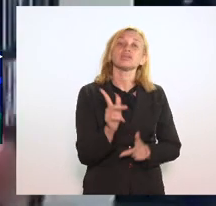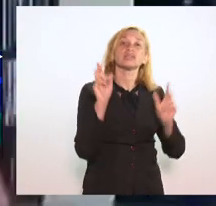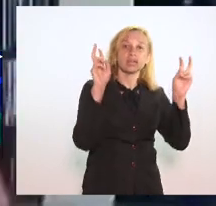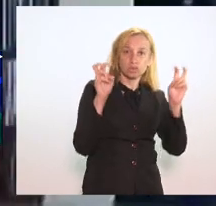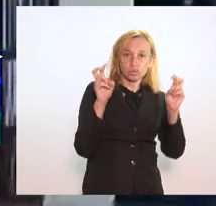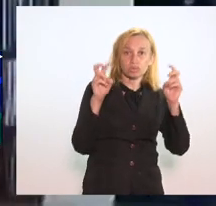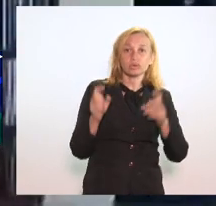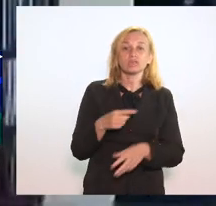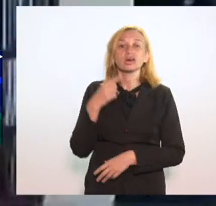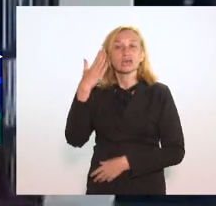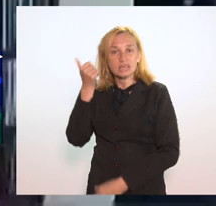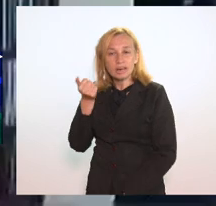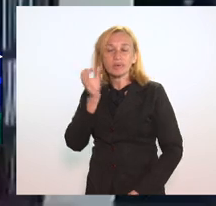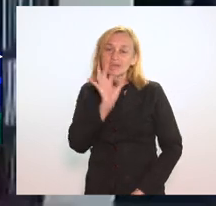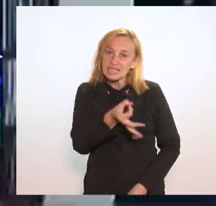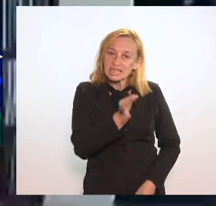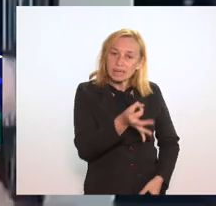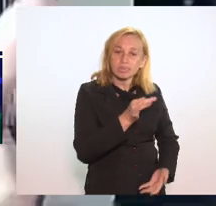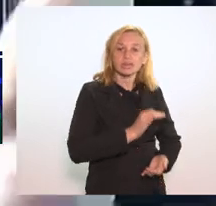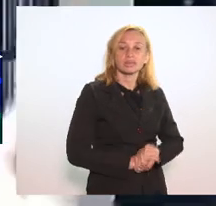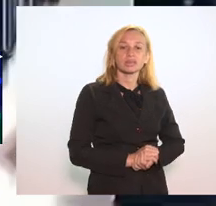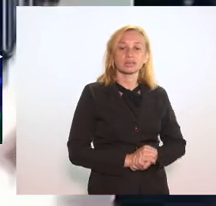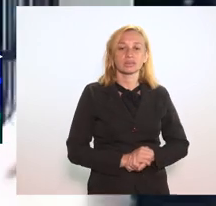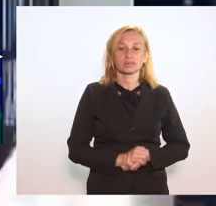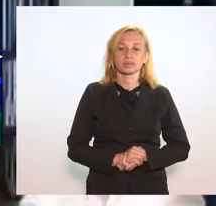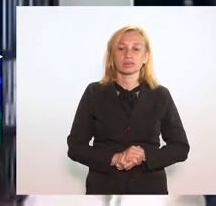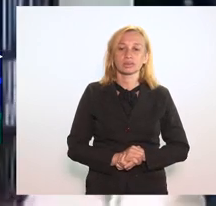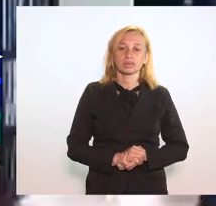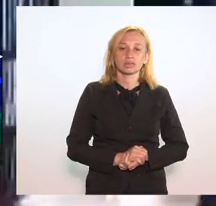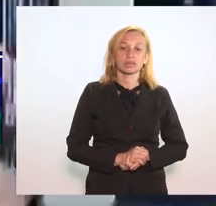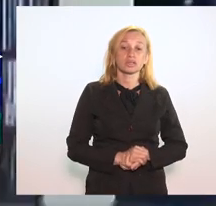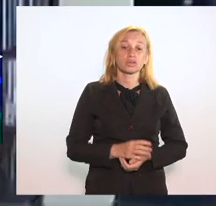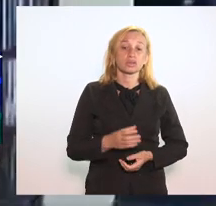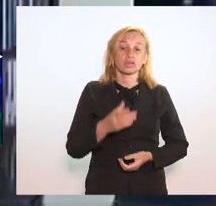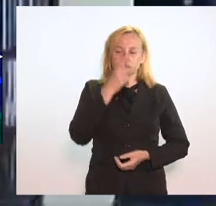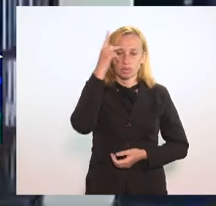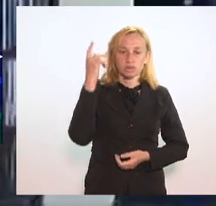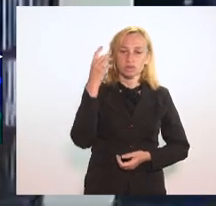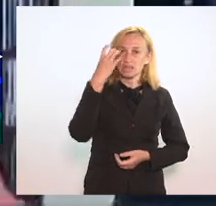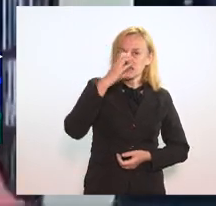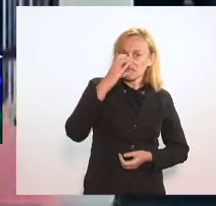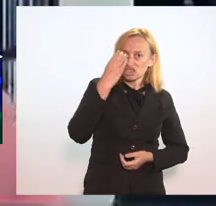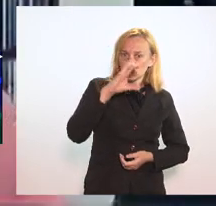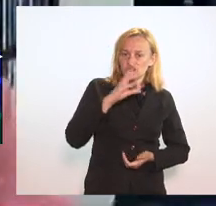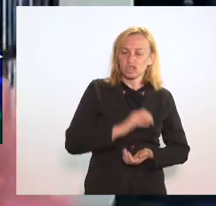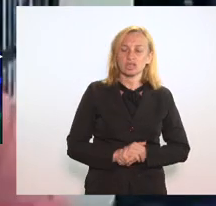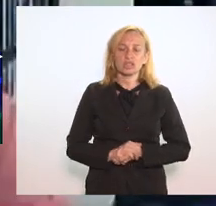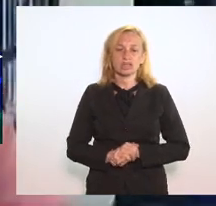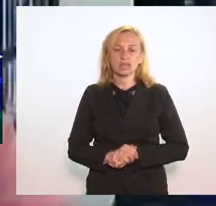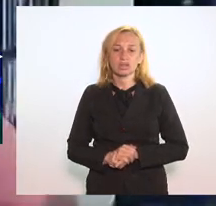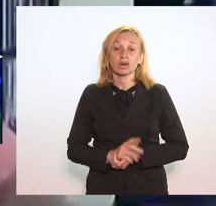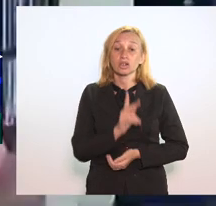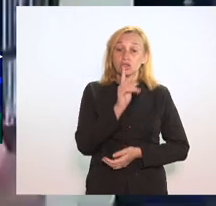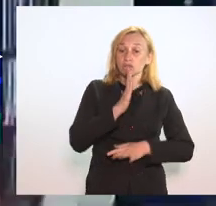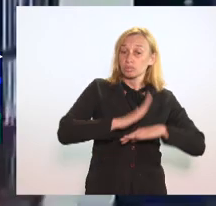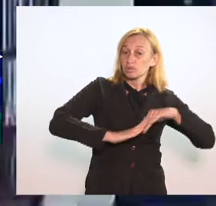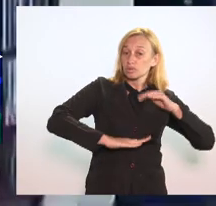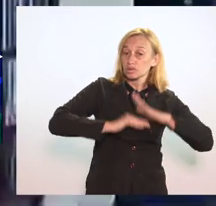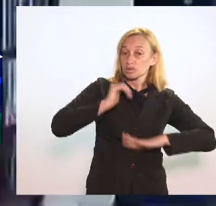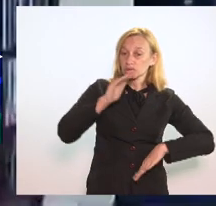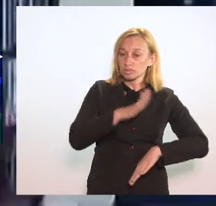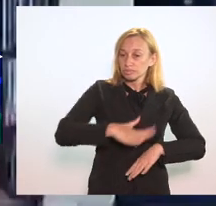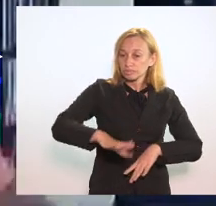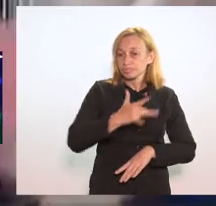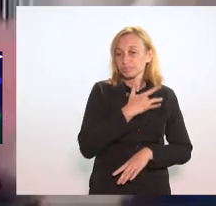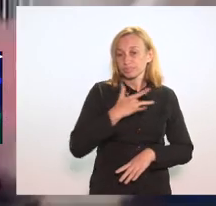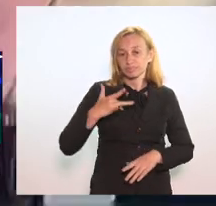nós sabemos perfeitamente que os cientistas nós sabemos perfeitamente que os profissionais da